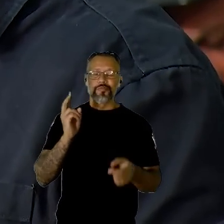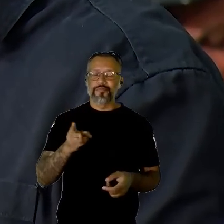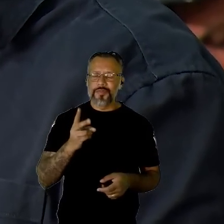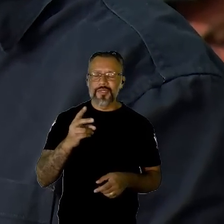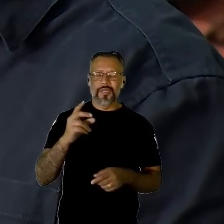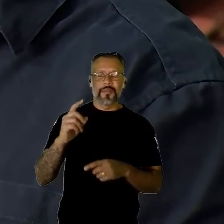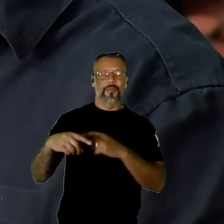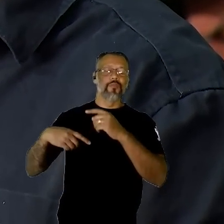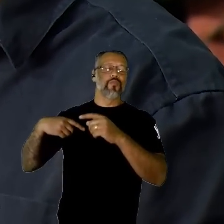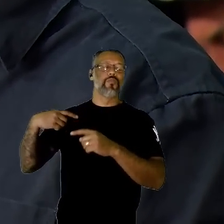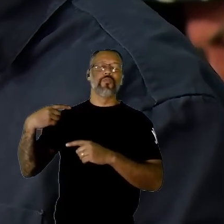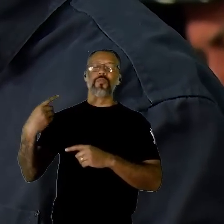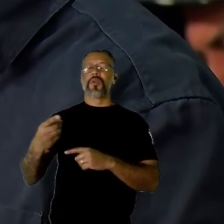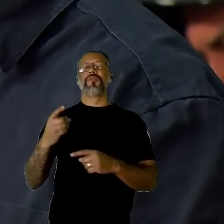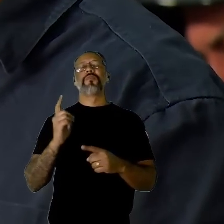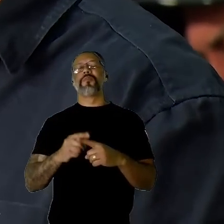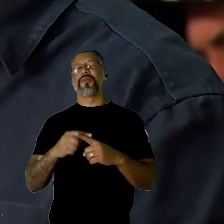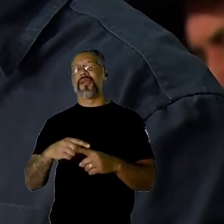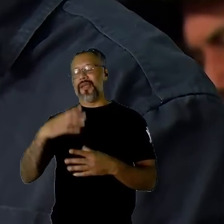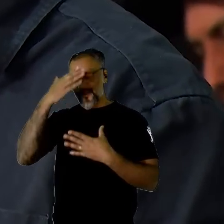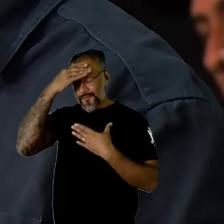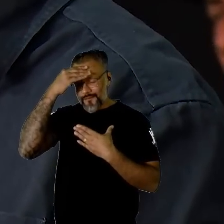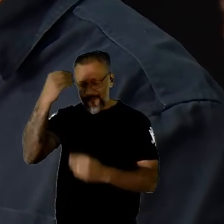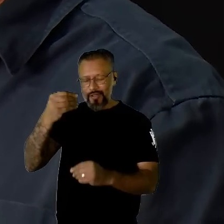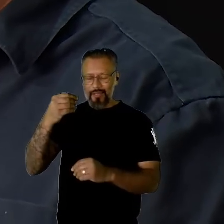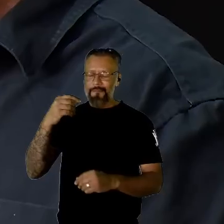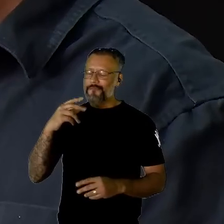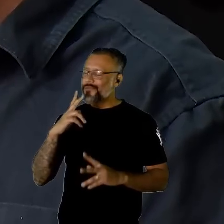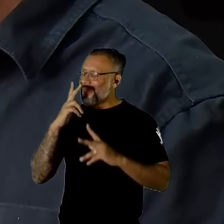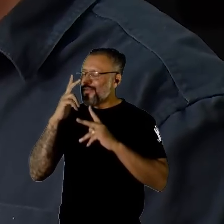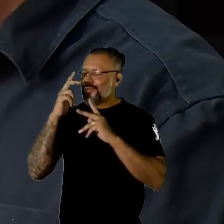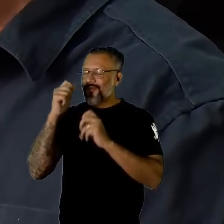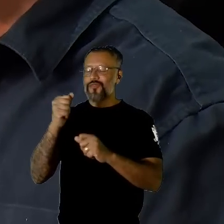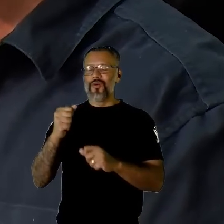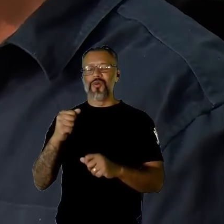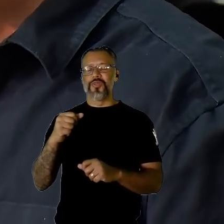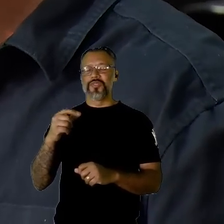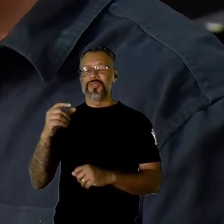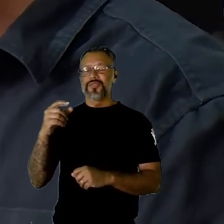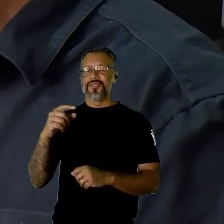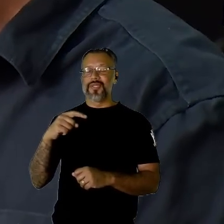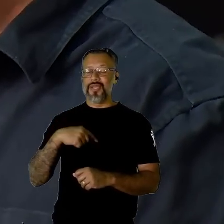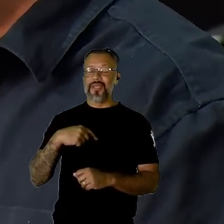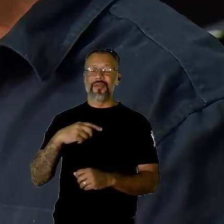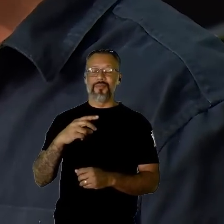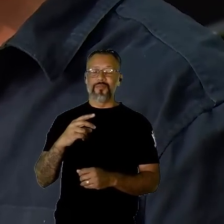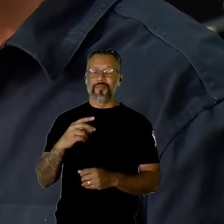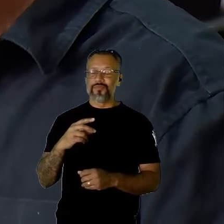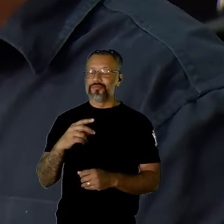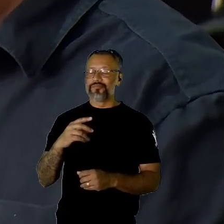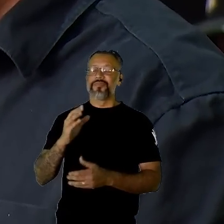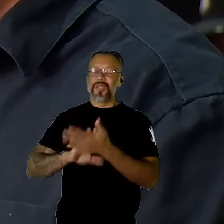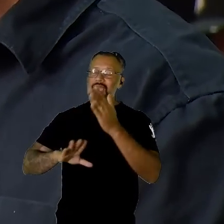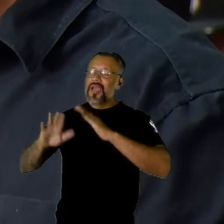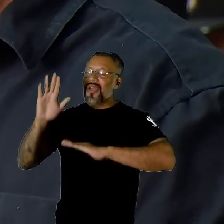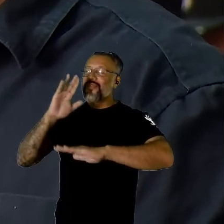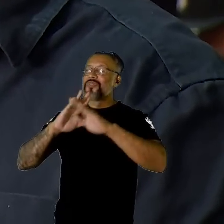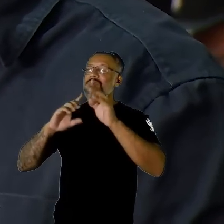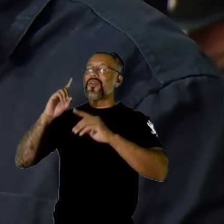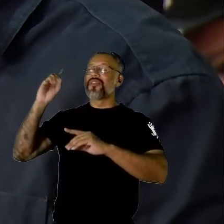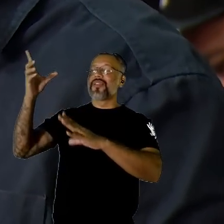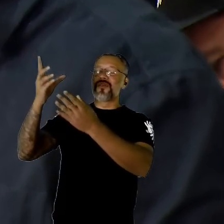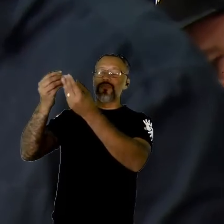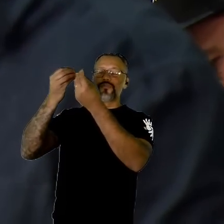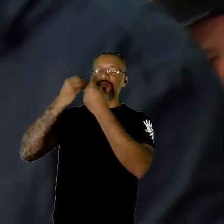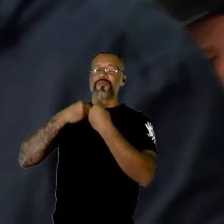mais alta a cada culto a minha afeta mais forte a cada futuro a cada culto eu adoro mais profundamente a cada culto eu